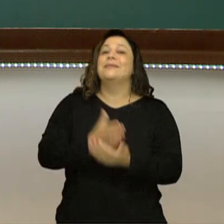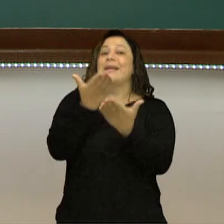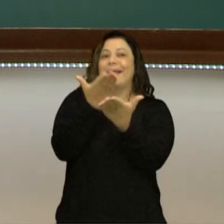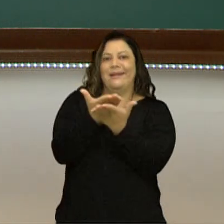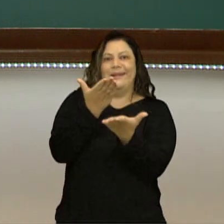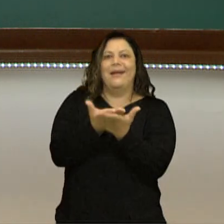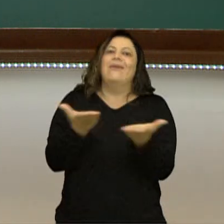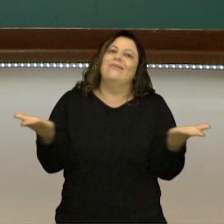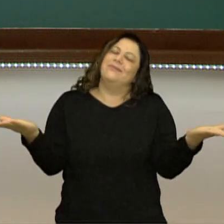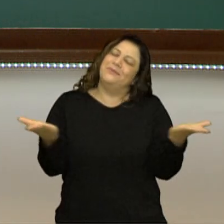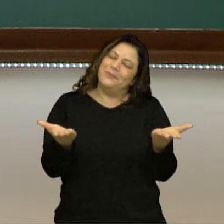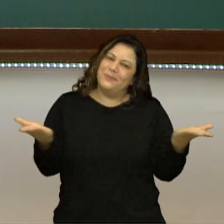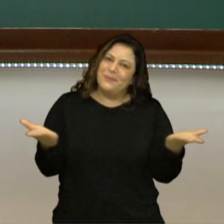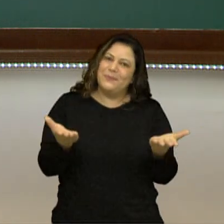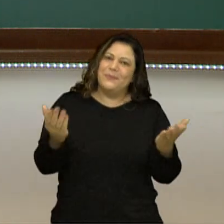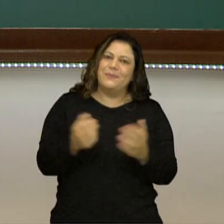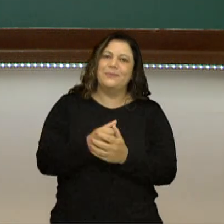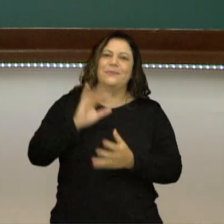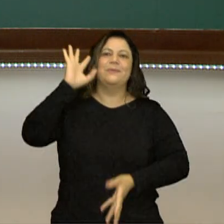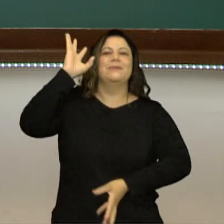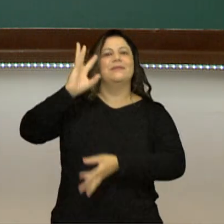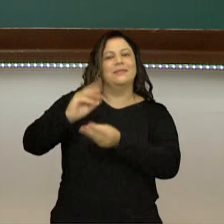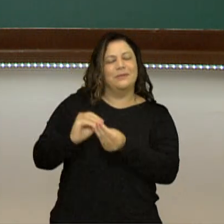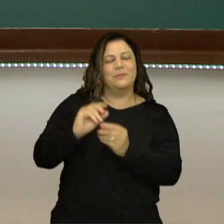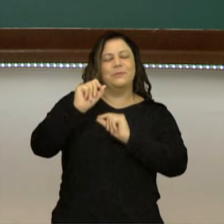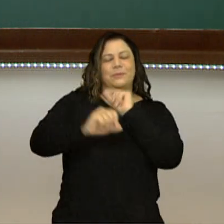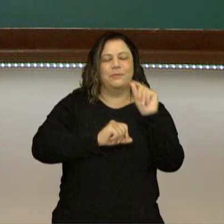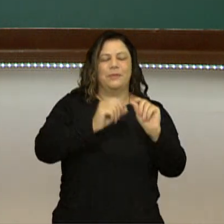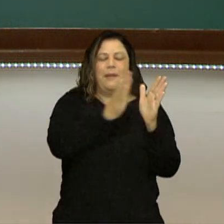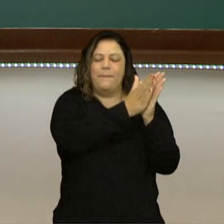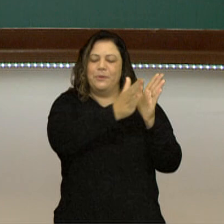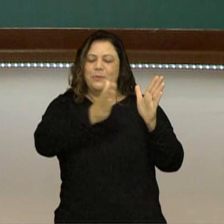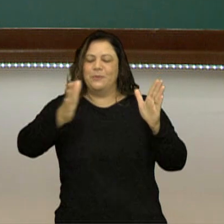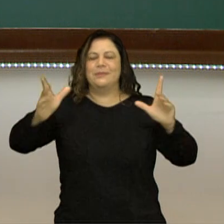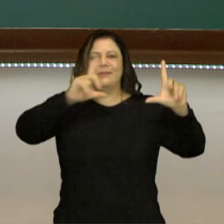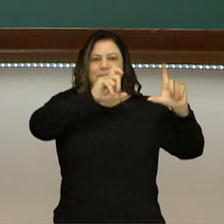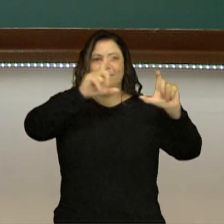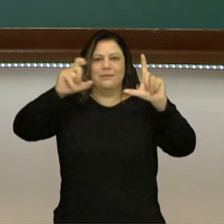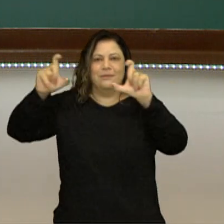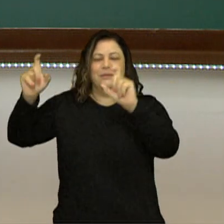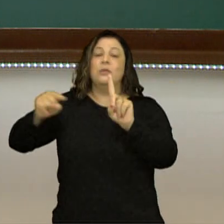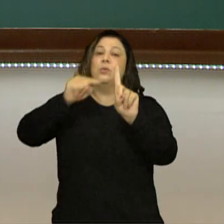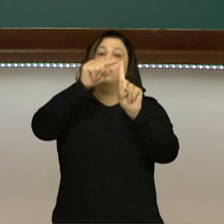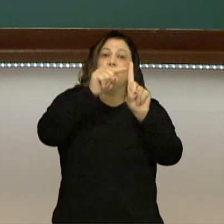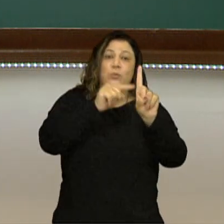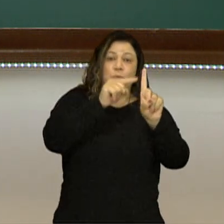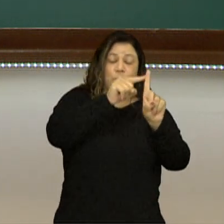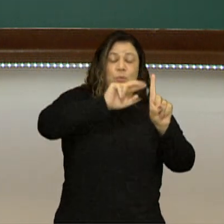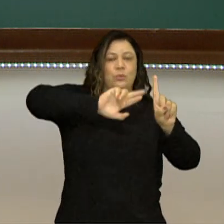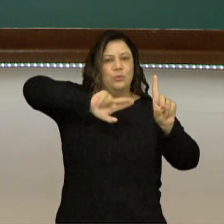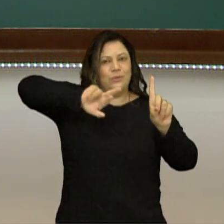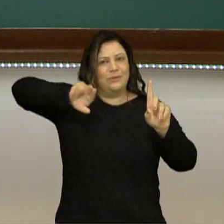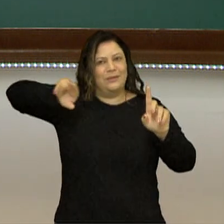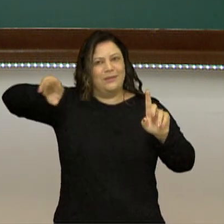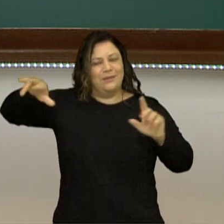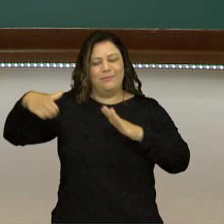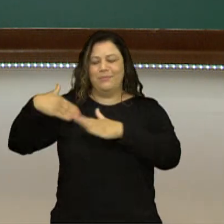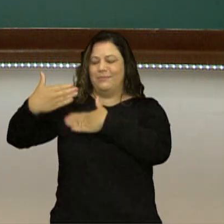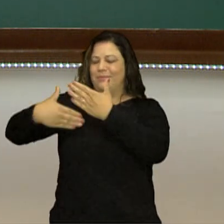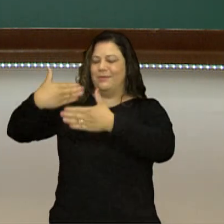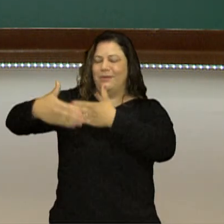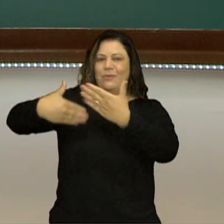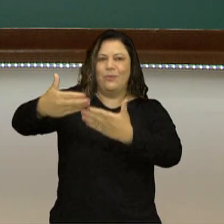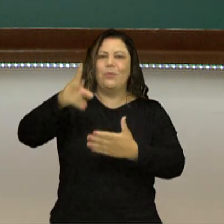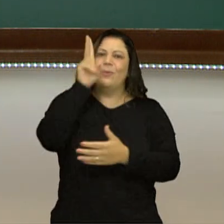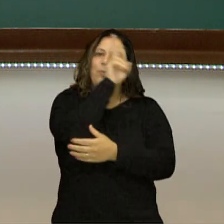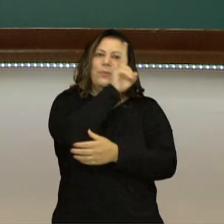Nessa aula, galera, nós vimos sobre os processos fotográficos e os tipos de câmeras fotográficas ao longo da